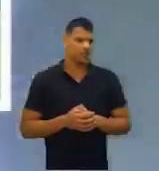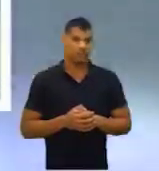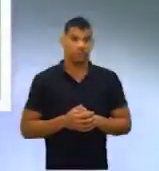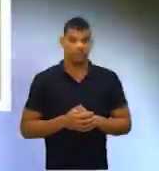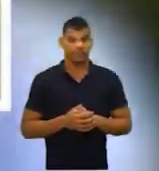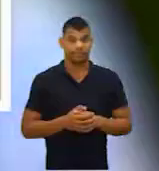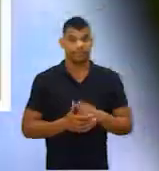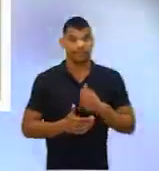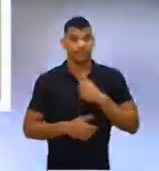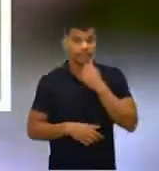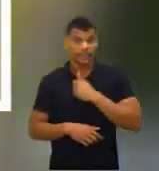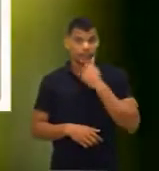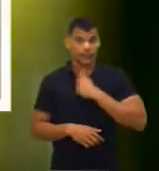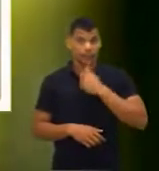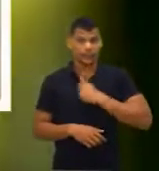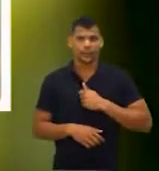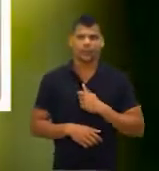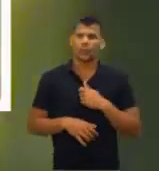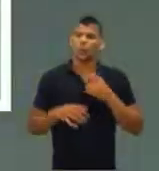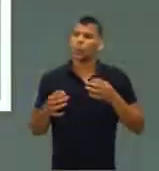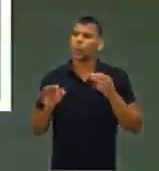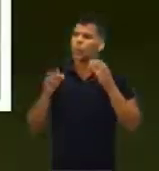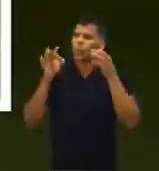era empregada.